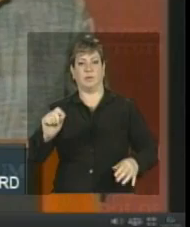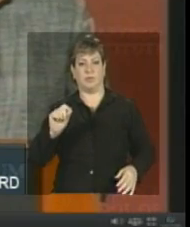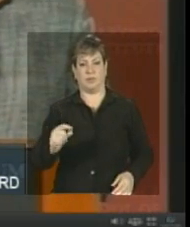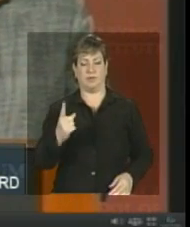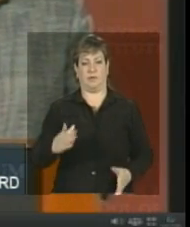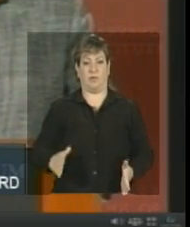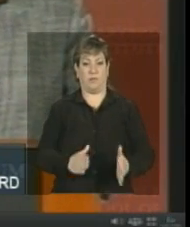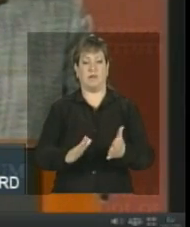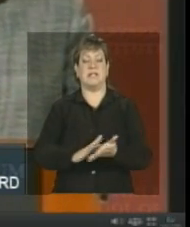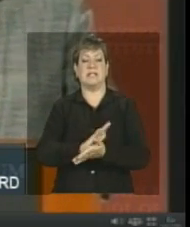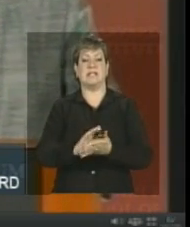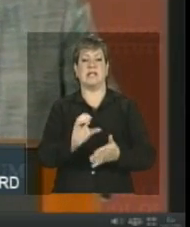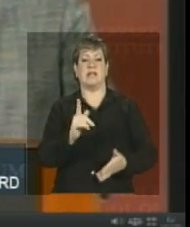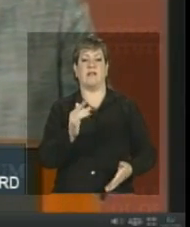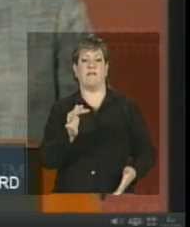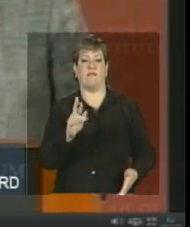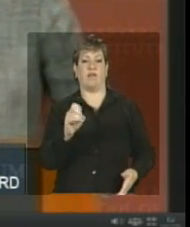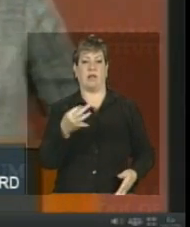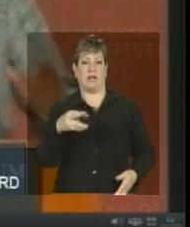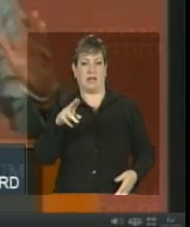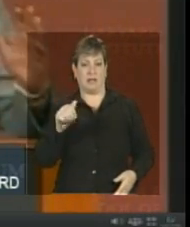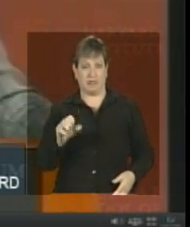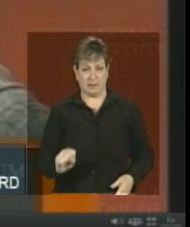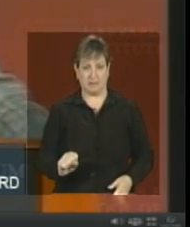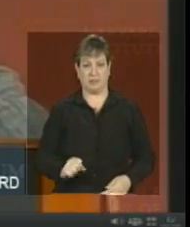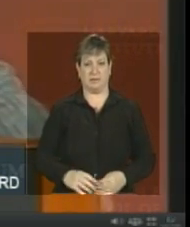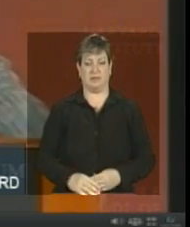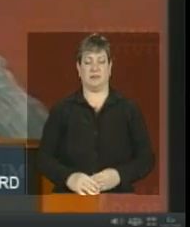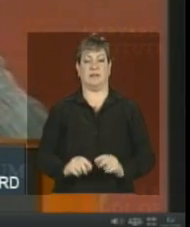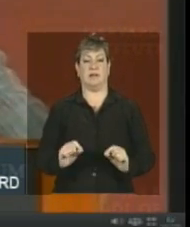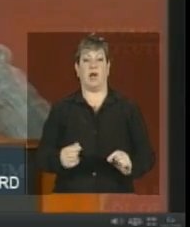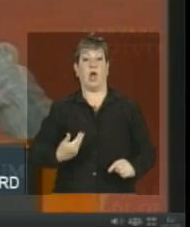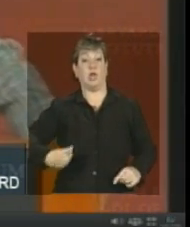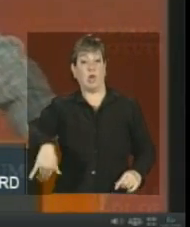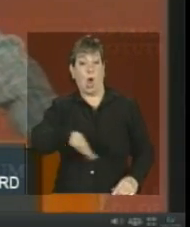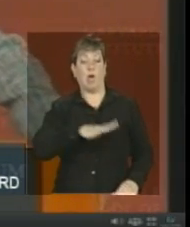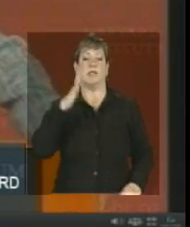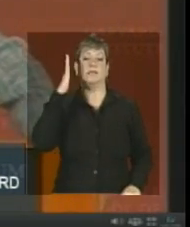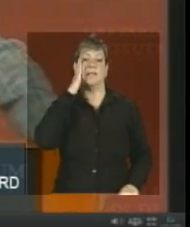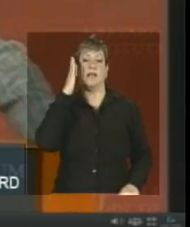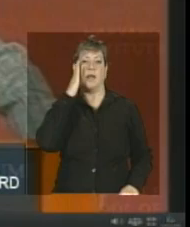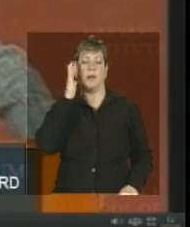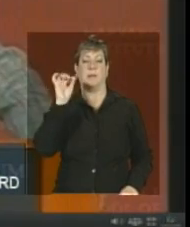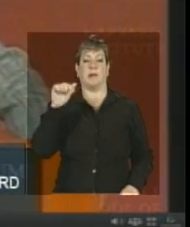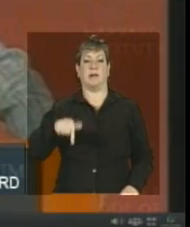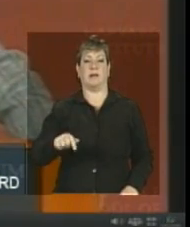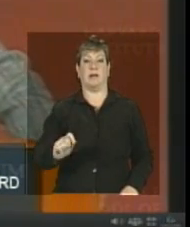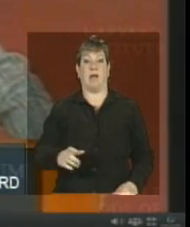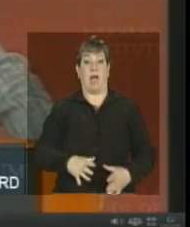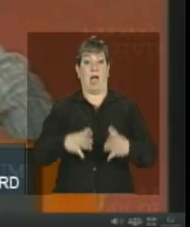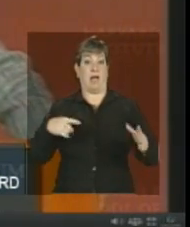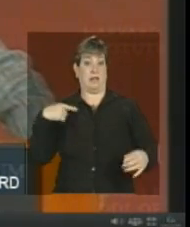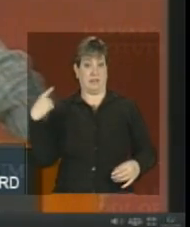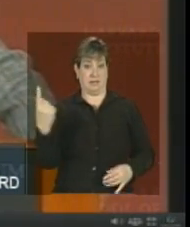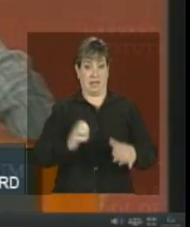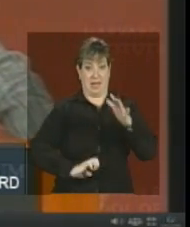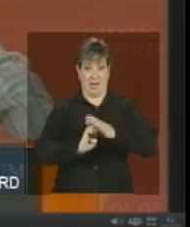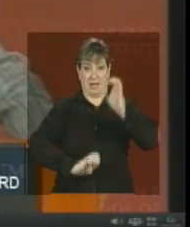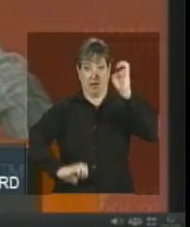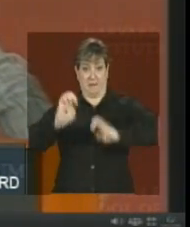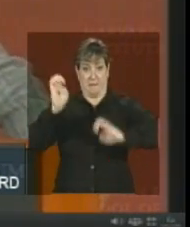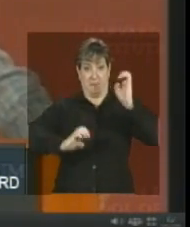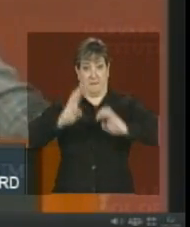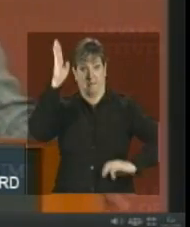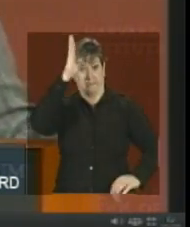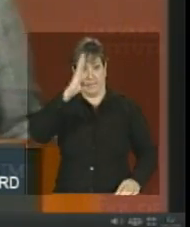que ele é um bom caminho? Porque nós sabemos que as grandes empresas brasileiras, elas são capazes